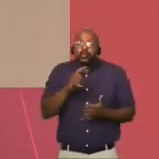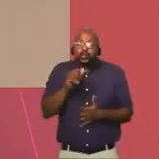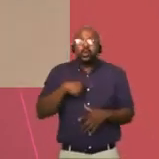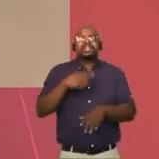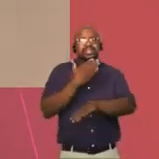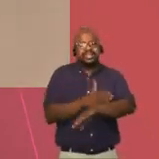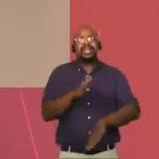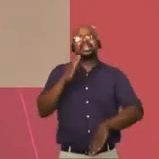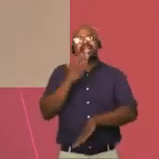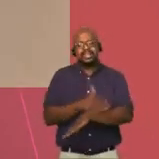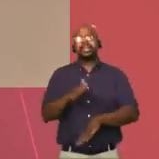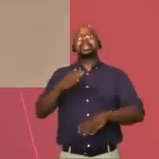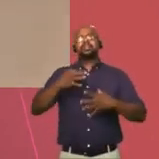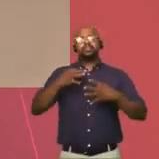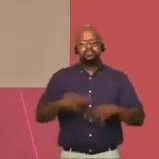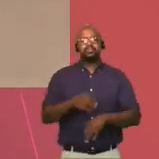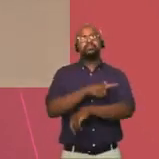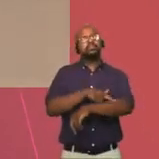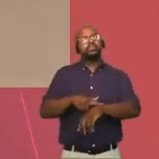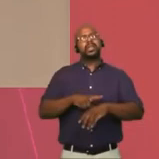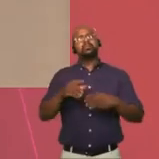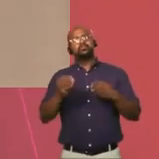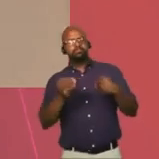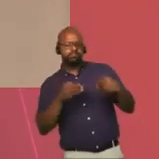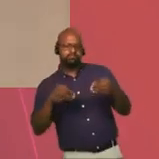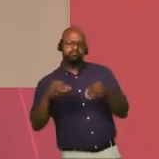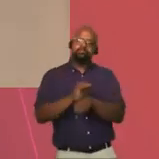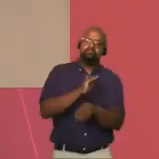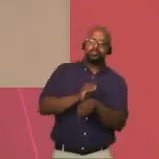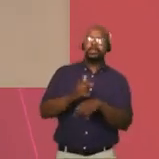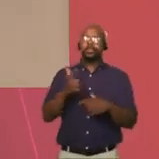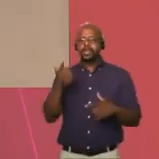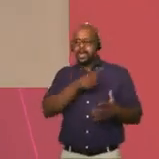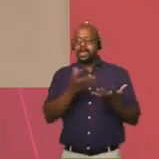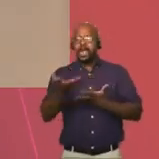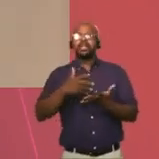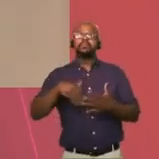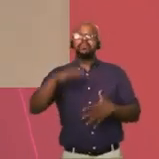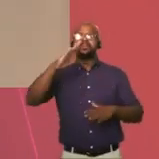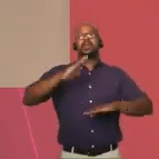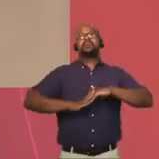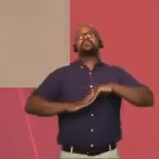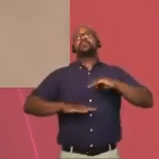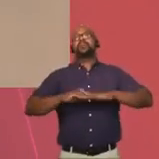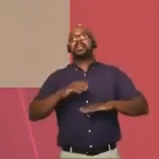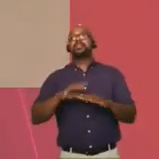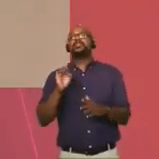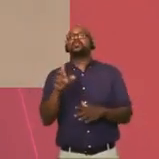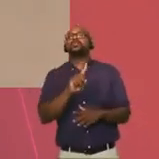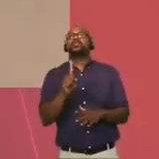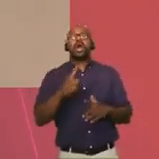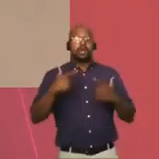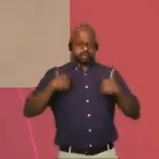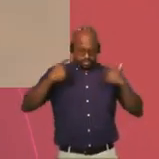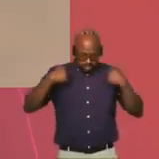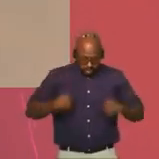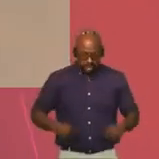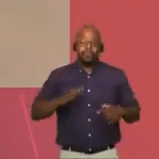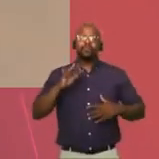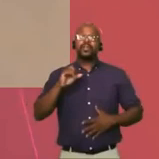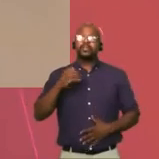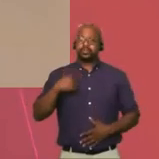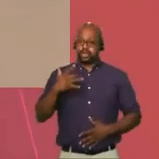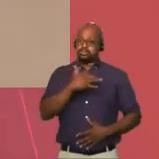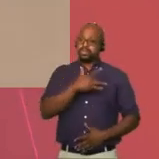você treina na disciplina para dar uma resiliência de dar com isso não tem muito mais a Vida Prática não tem a ver com a sua questão da condicionamento físico que é tão importante